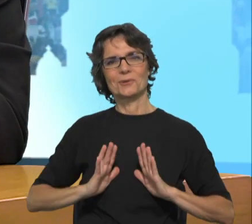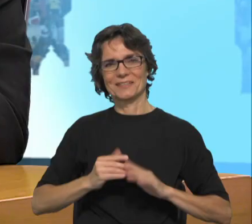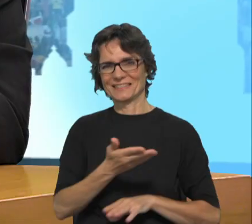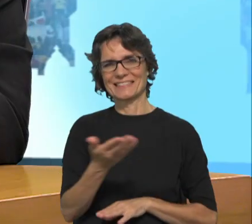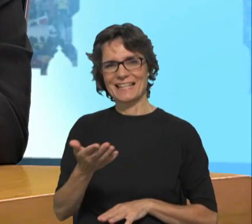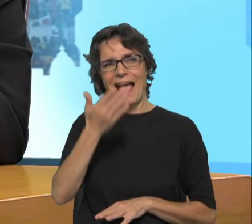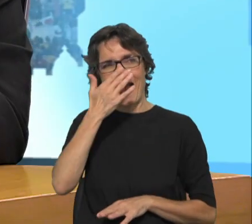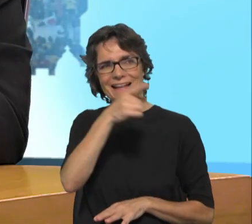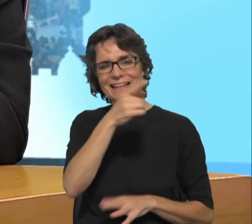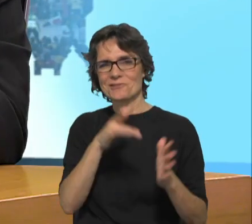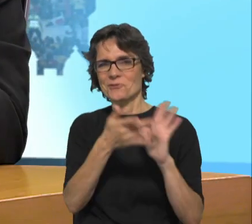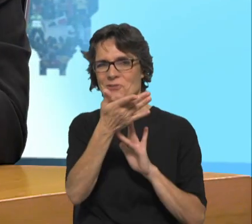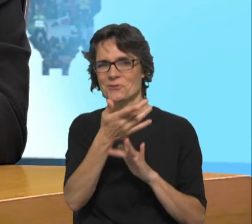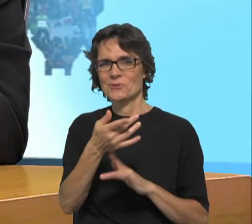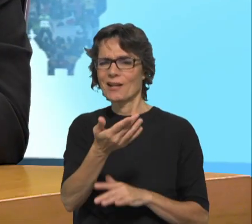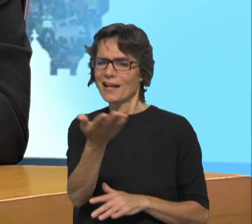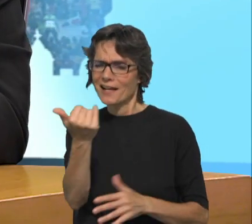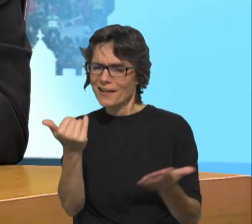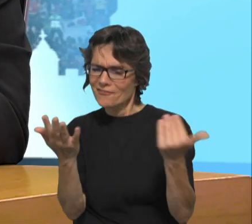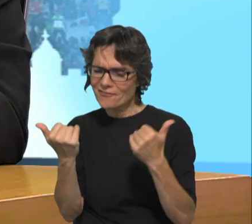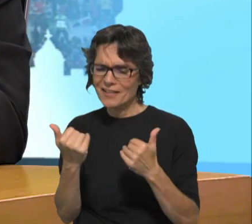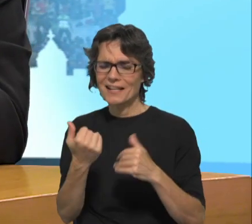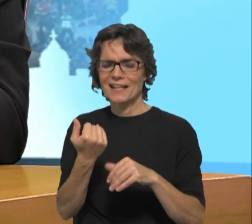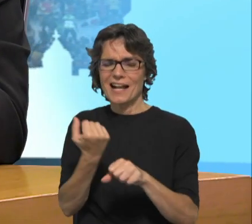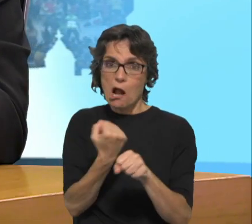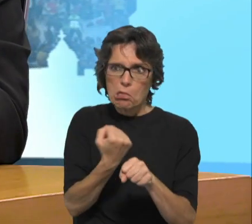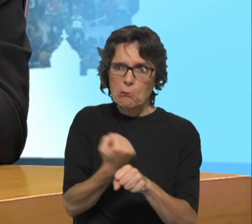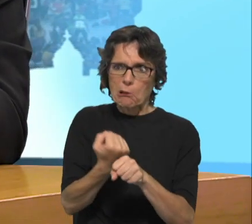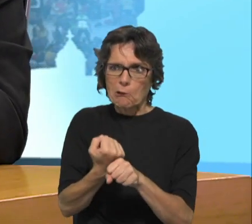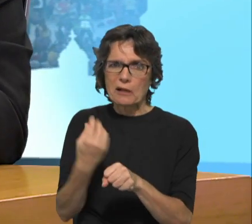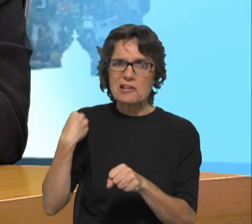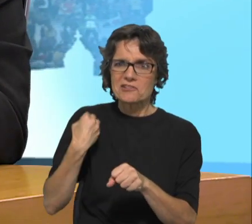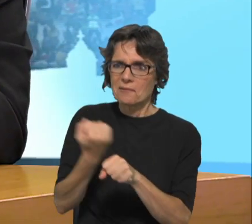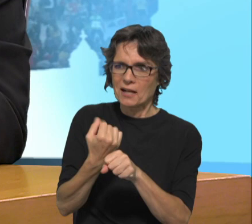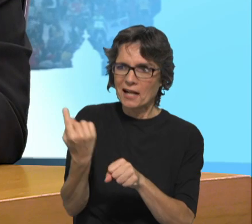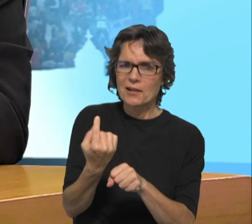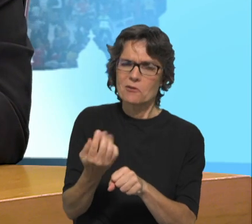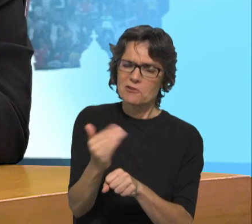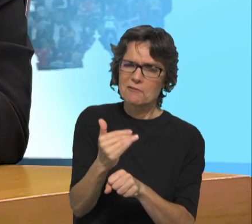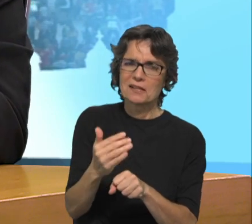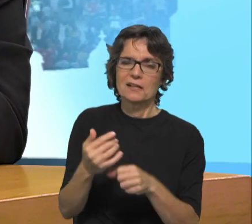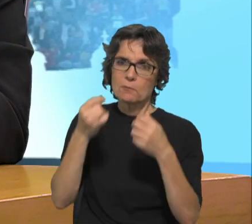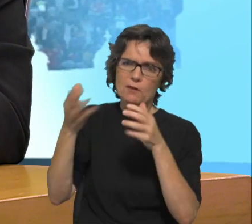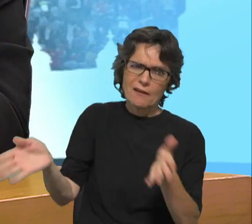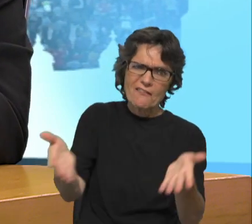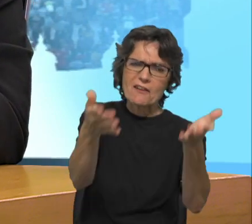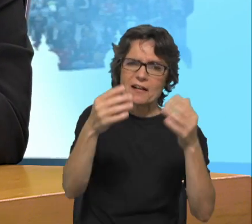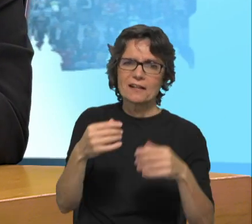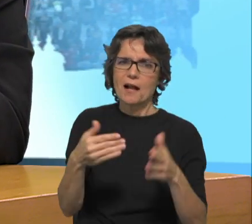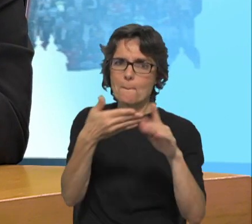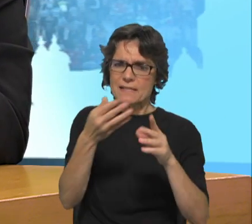um Jesus que constantemente convida os seus discípulos a trabalhar. Primeiro chama-os para estarem com ele, depois para os enviar, confia-lhes a